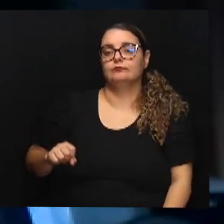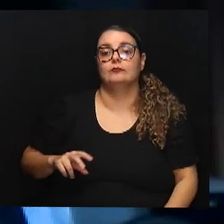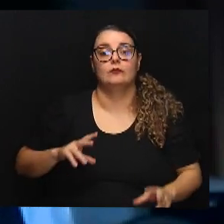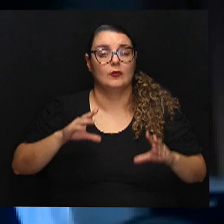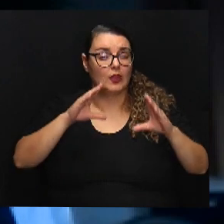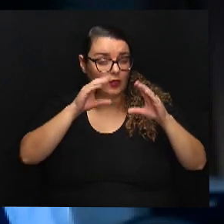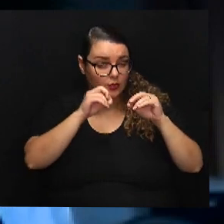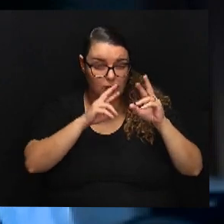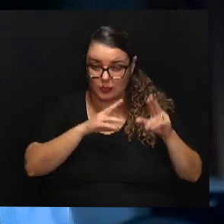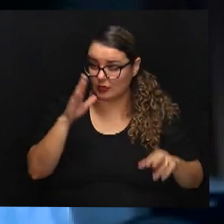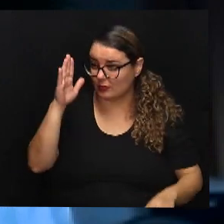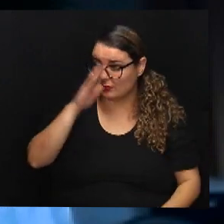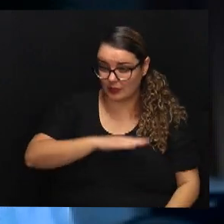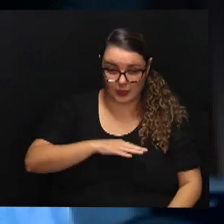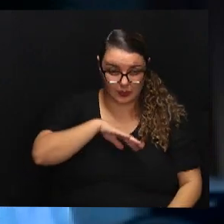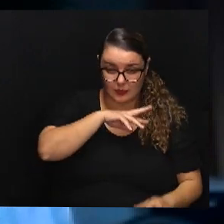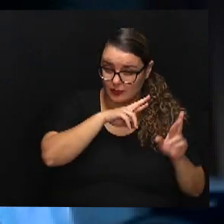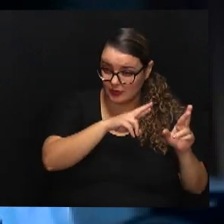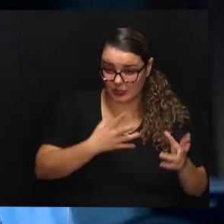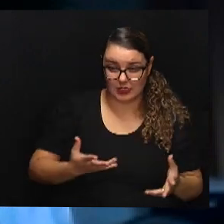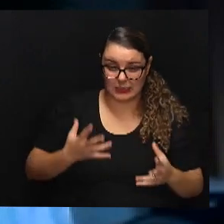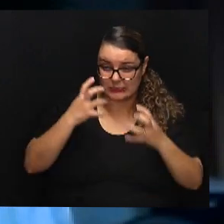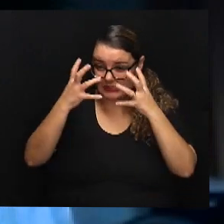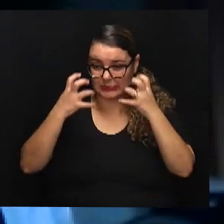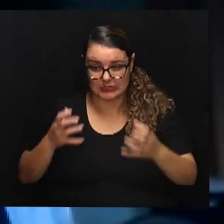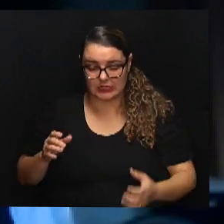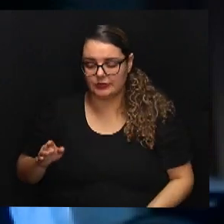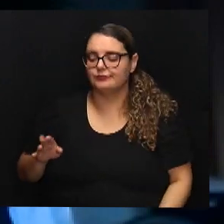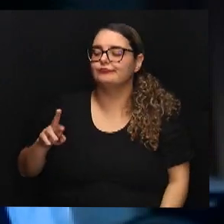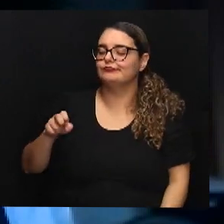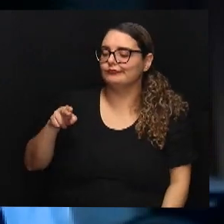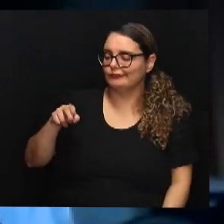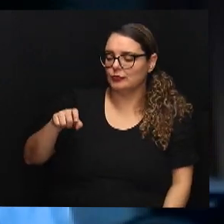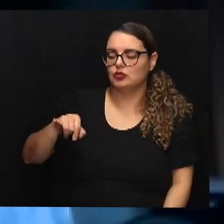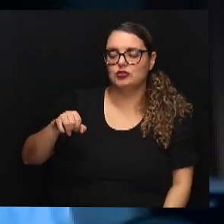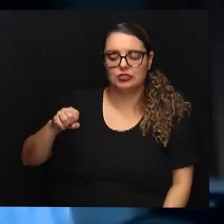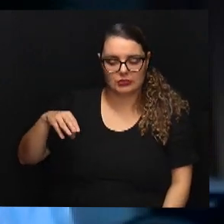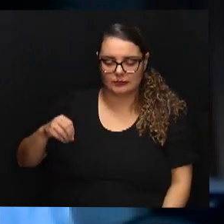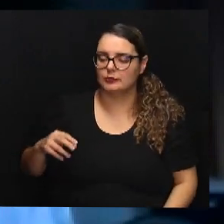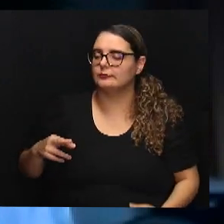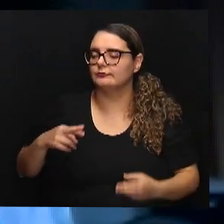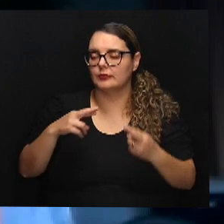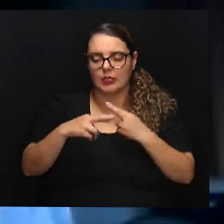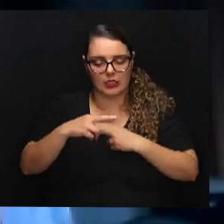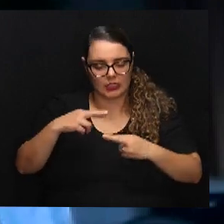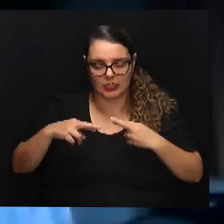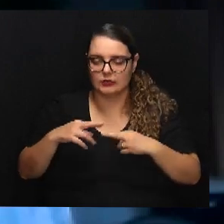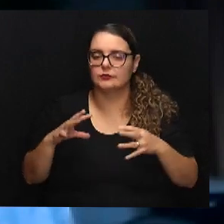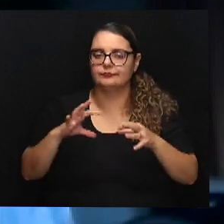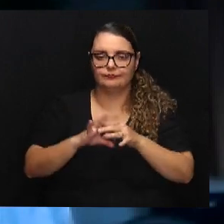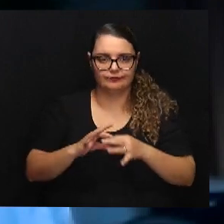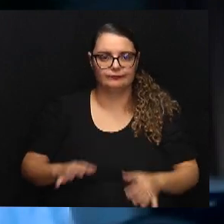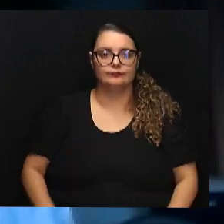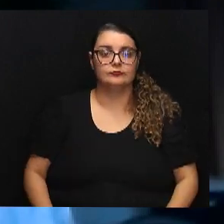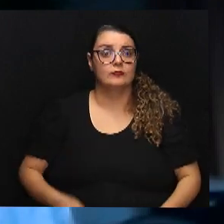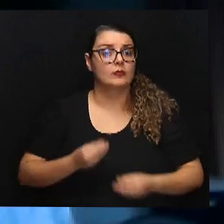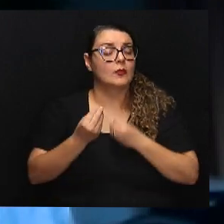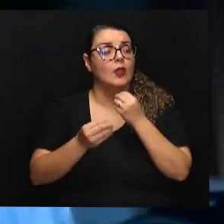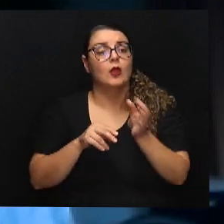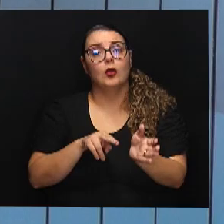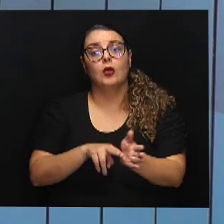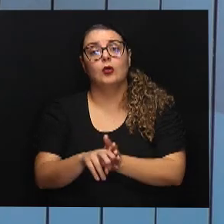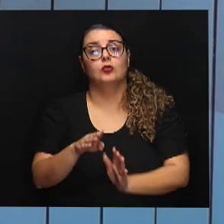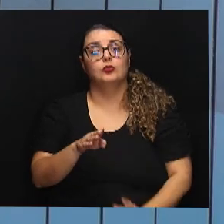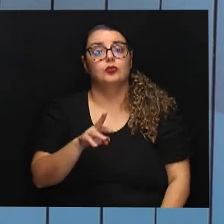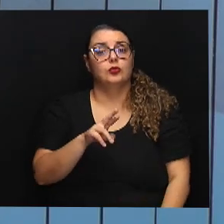Então, noites mal dormidas, estresse, ansiedade e bruxismo estão diretamente ligados.